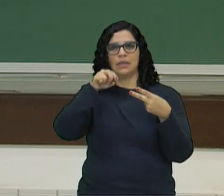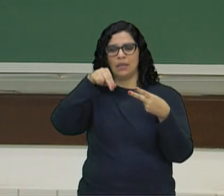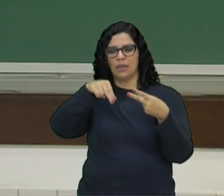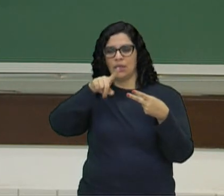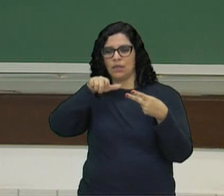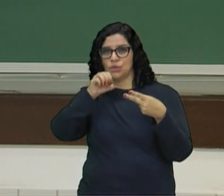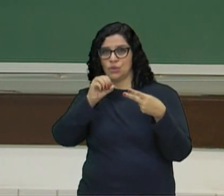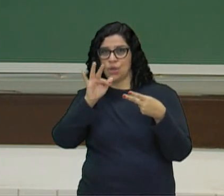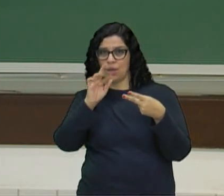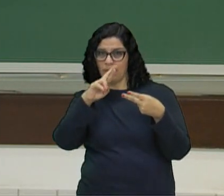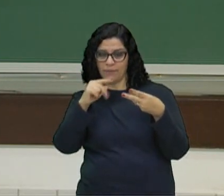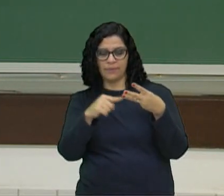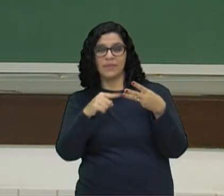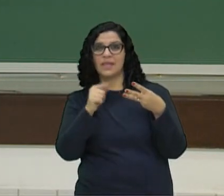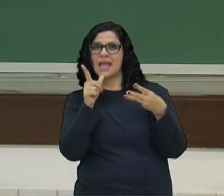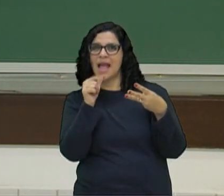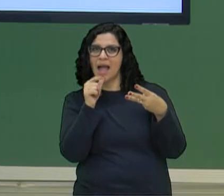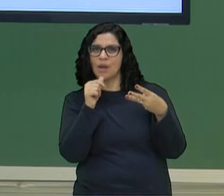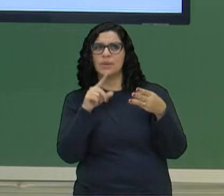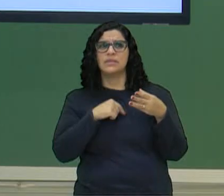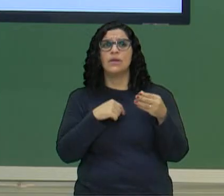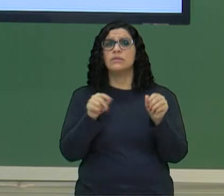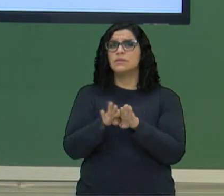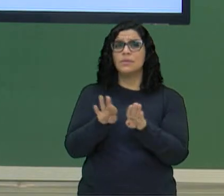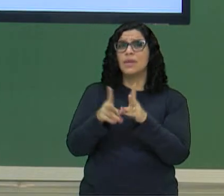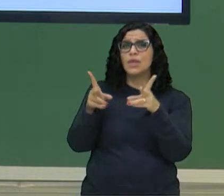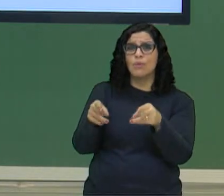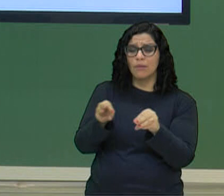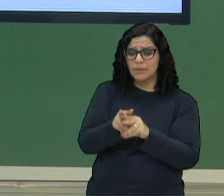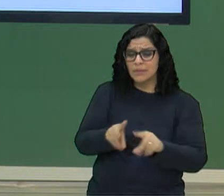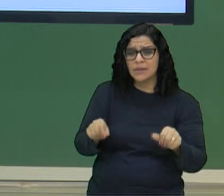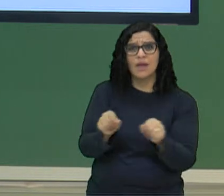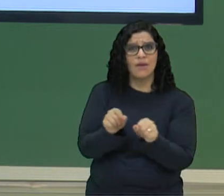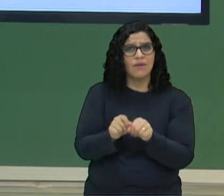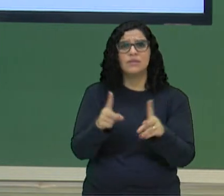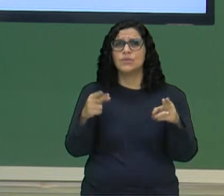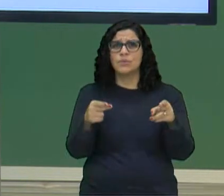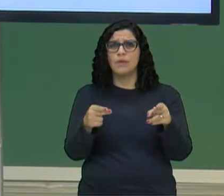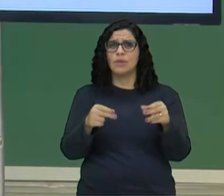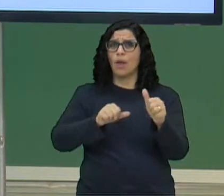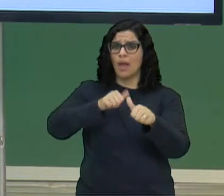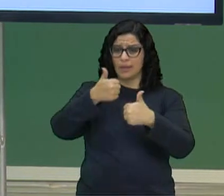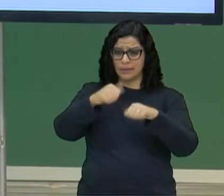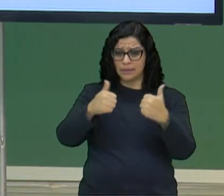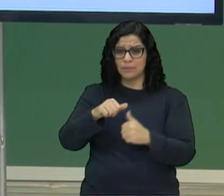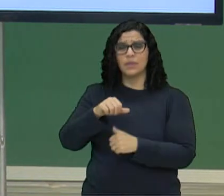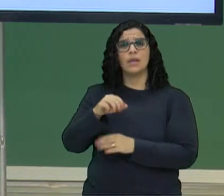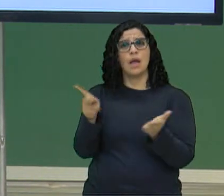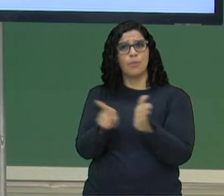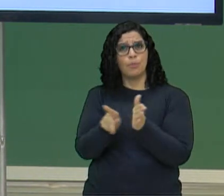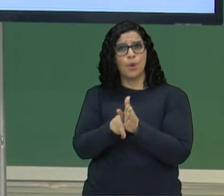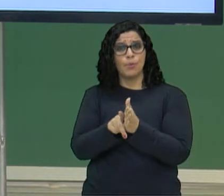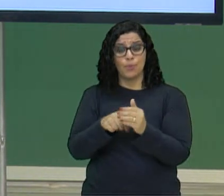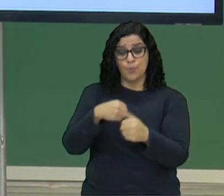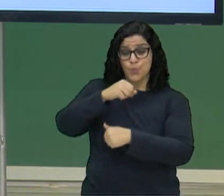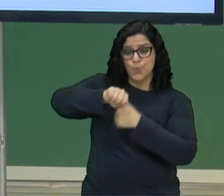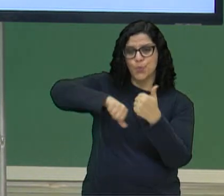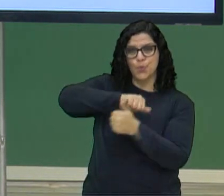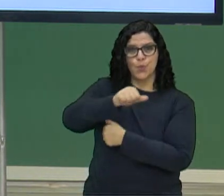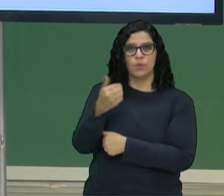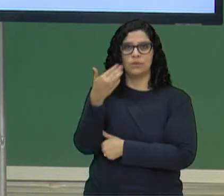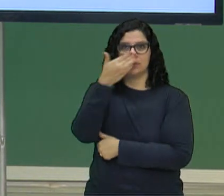açúcar também. Na ferrobactéria, produz um açúcar também. Então a quimiossíntese está ligada com essa síntese de açúcares